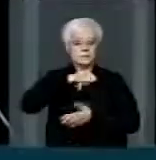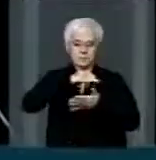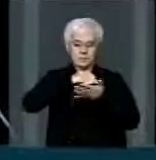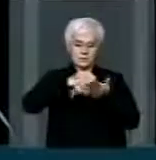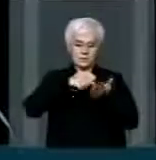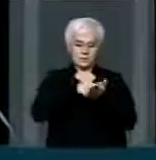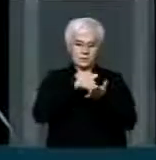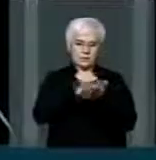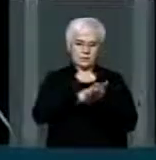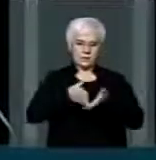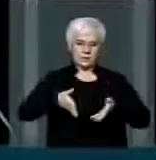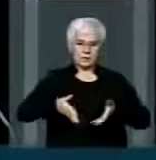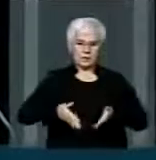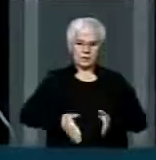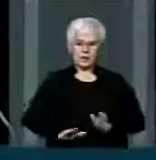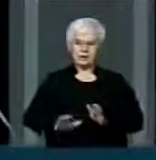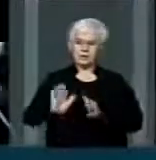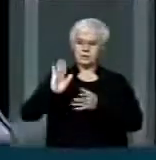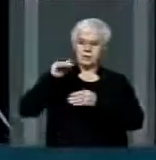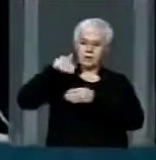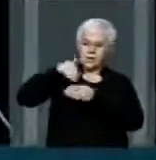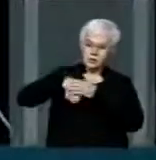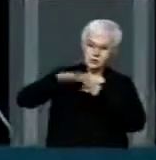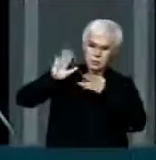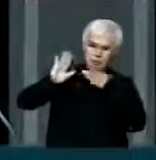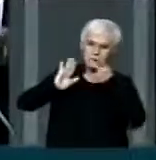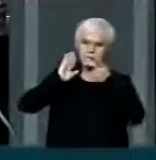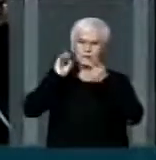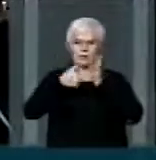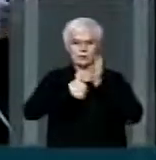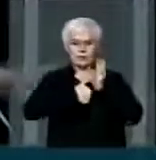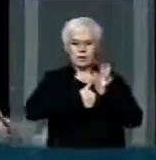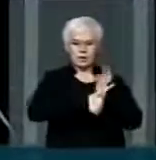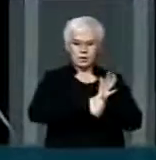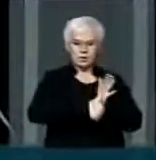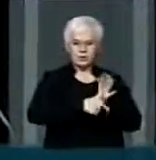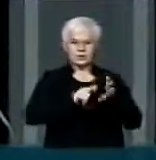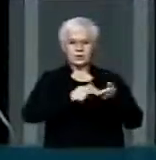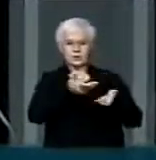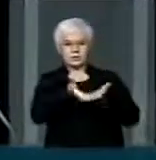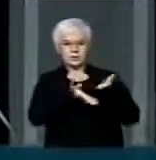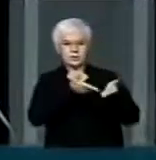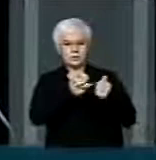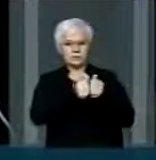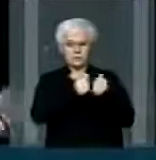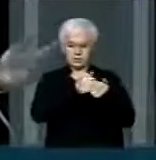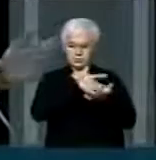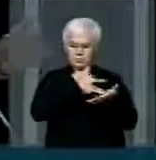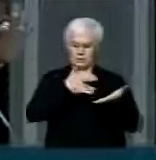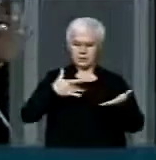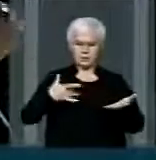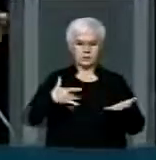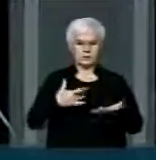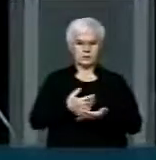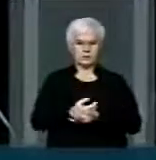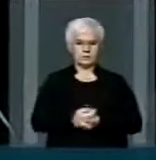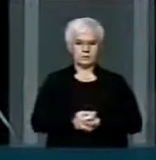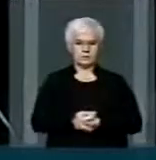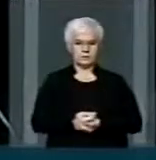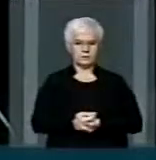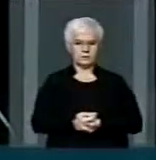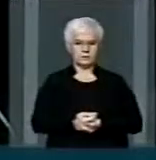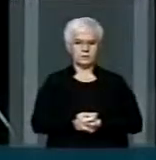registros, sejam eleitoral ou seja num atendimento à saúde.